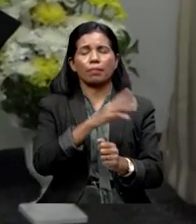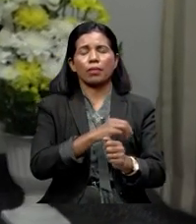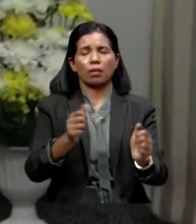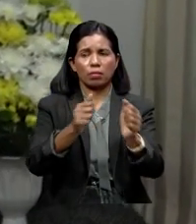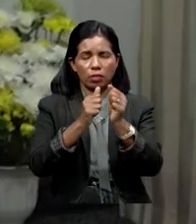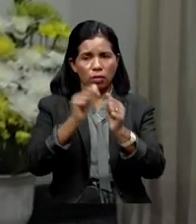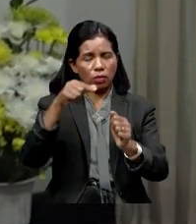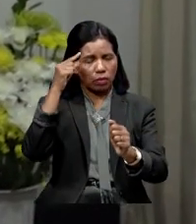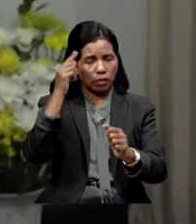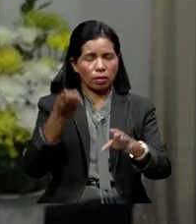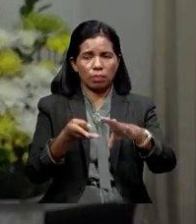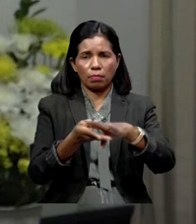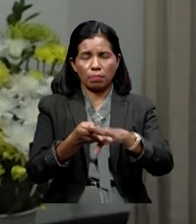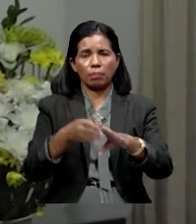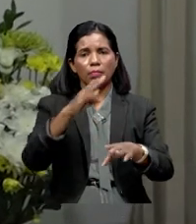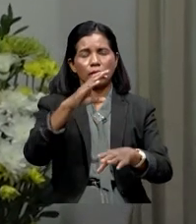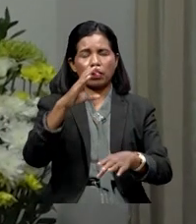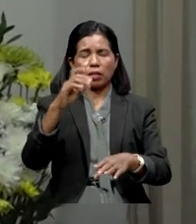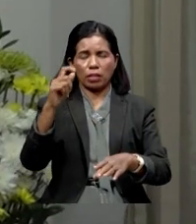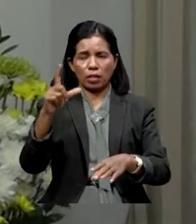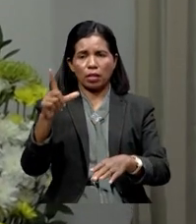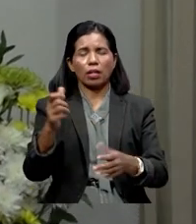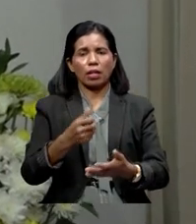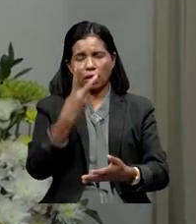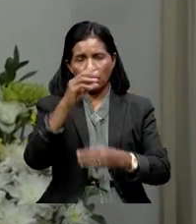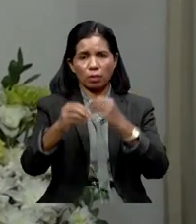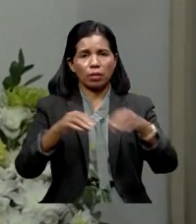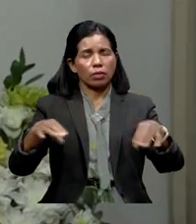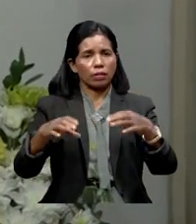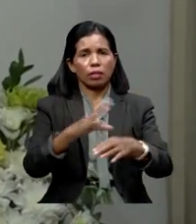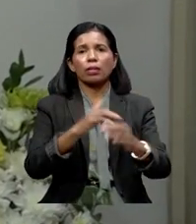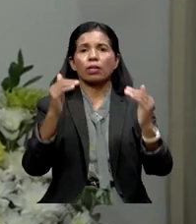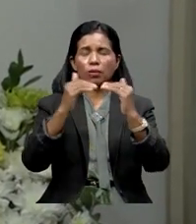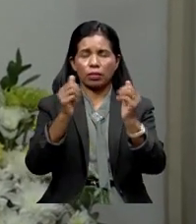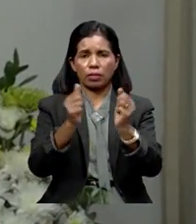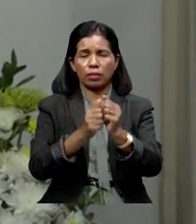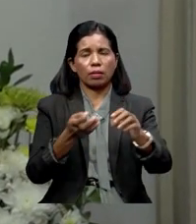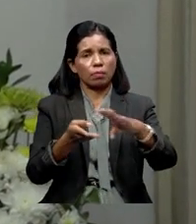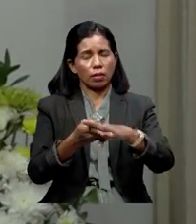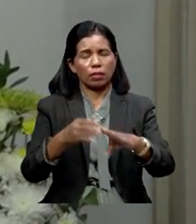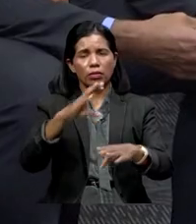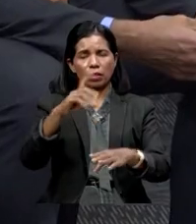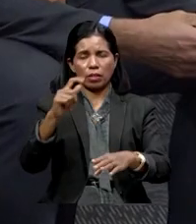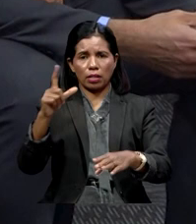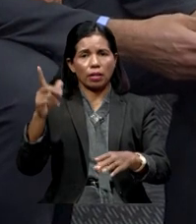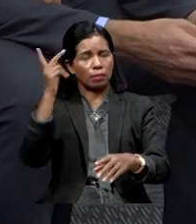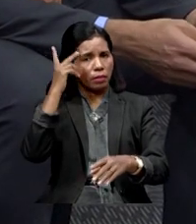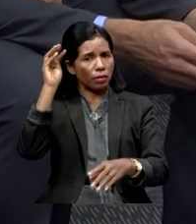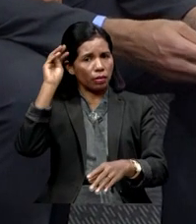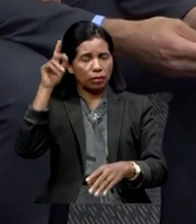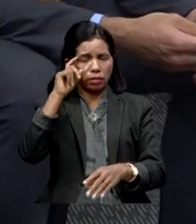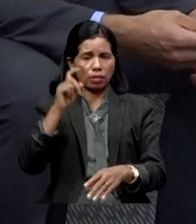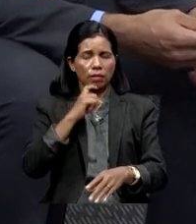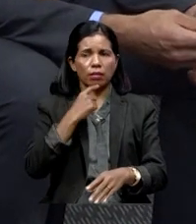usi governador Banco Central Timor-Leste ho di atualiza serviço durante ne. Ha foi encontro governador Banco Central Timor-Leste ateten primeiro-ministro Kairala Sanan